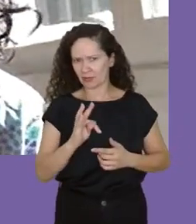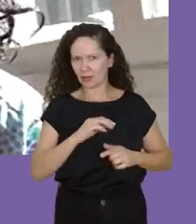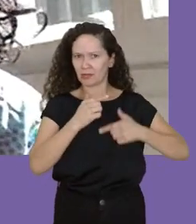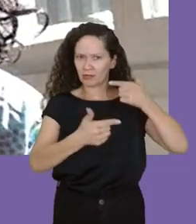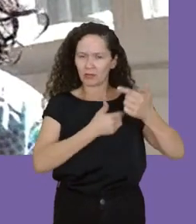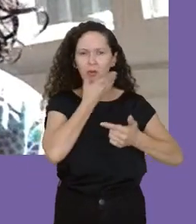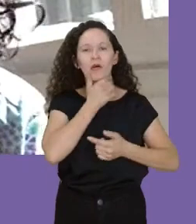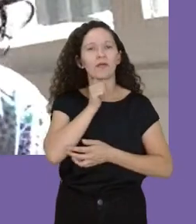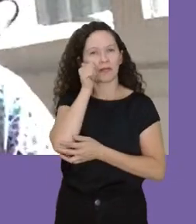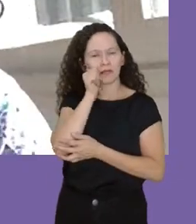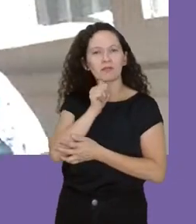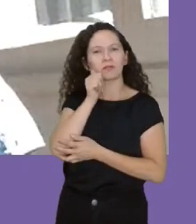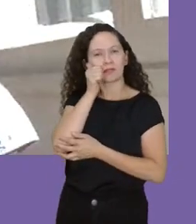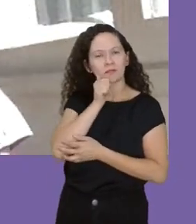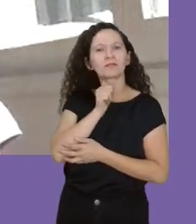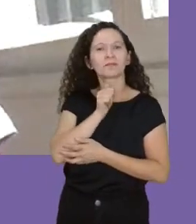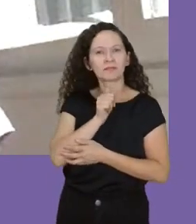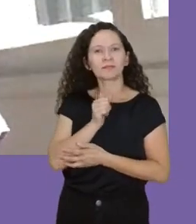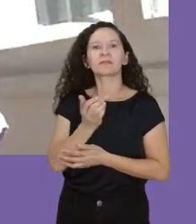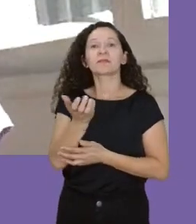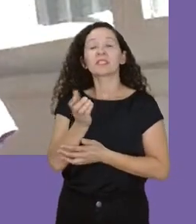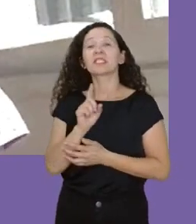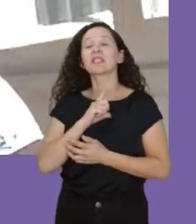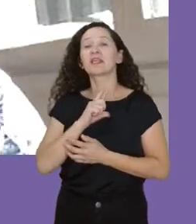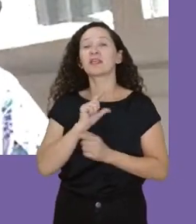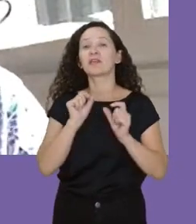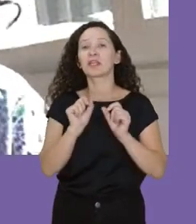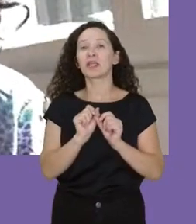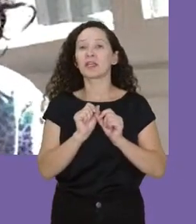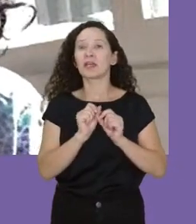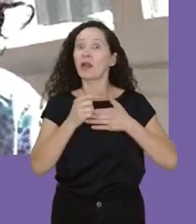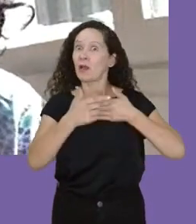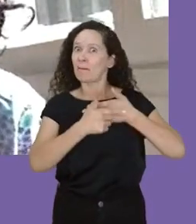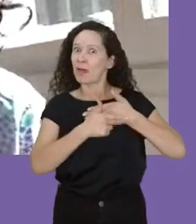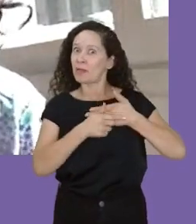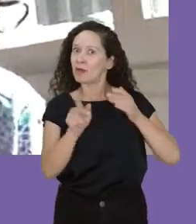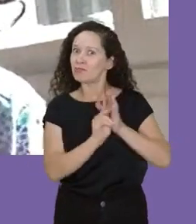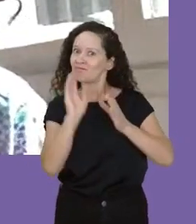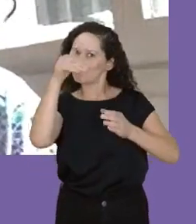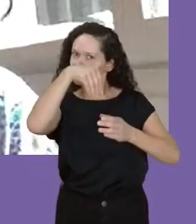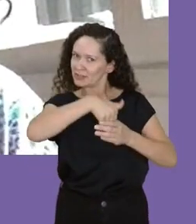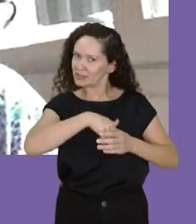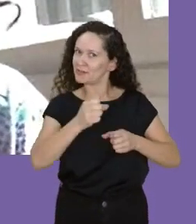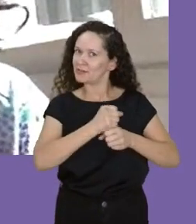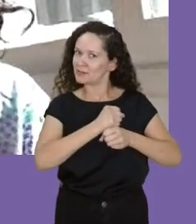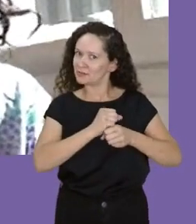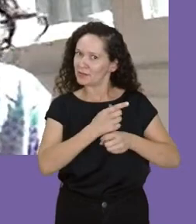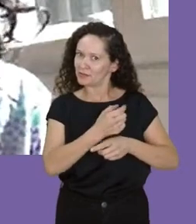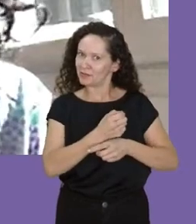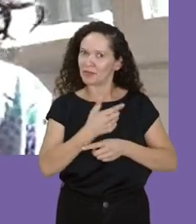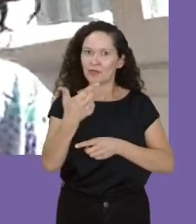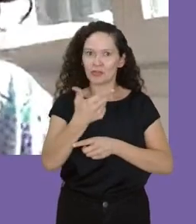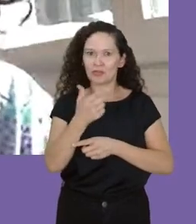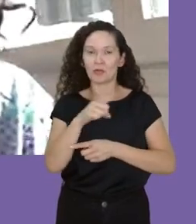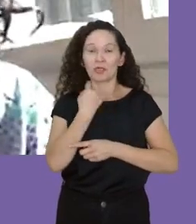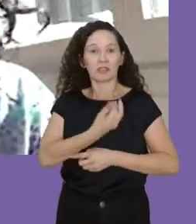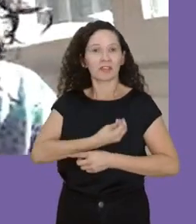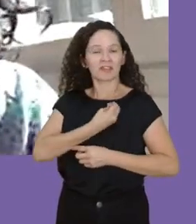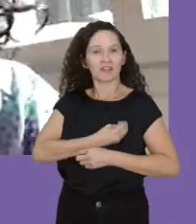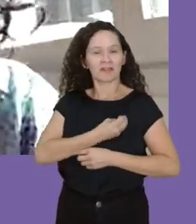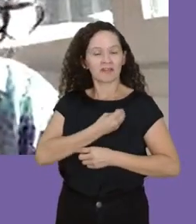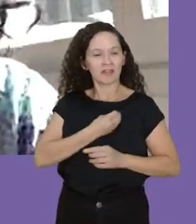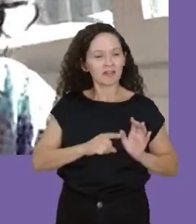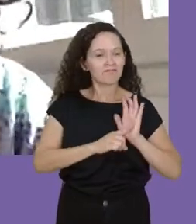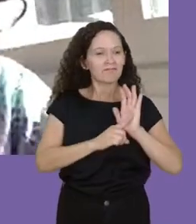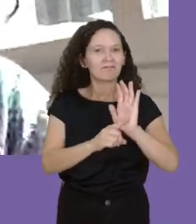das Trabalhadoras, né, que temos aí tarefas de eleições esse ano, pelas nossas vidas, pela vida